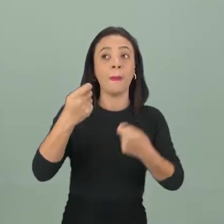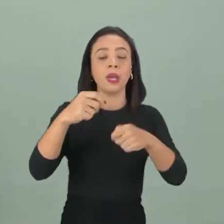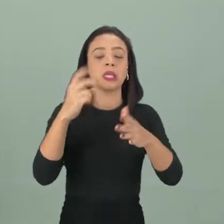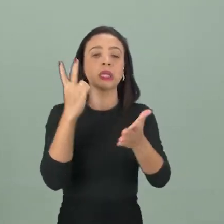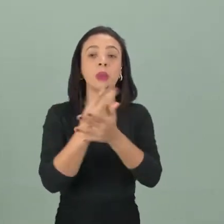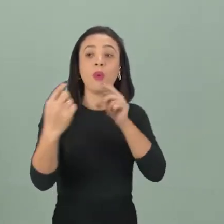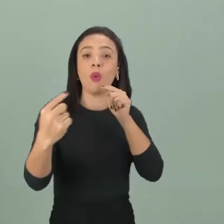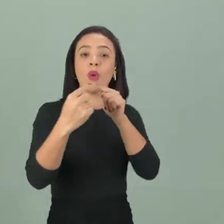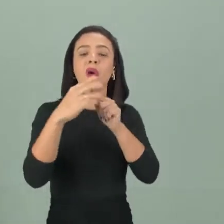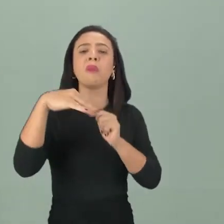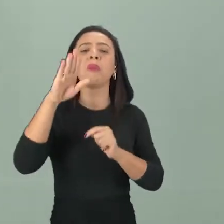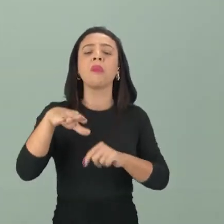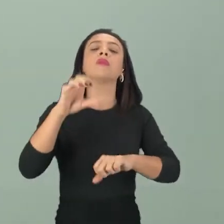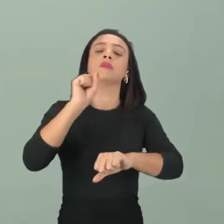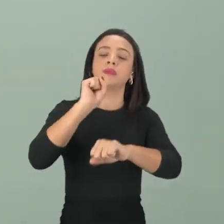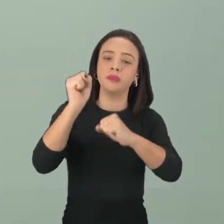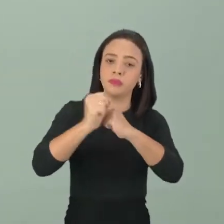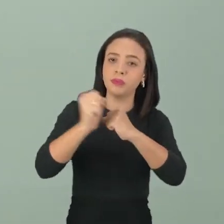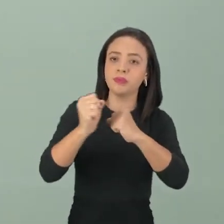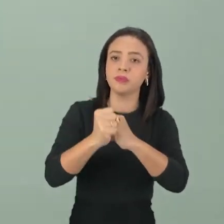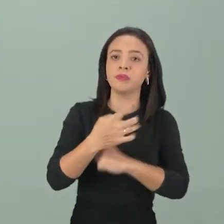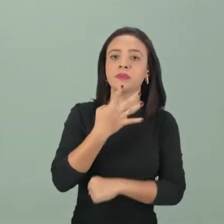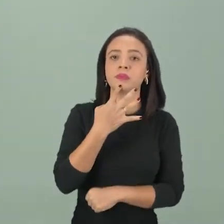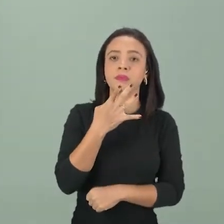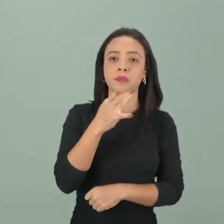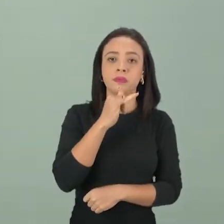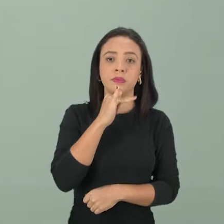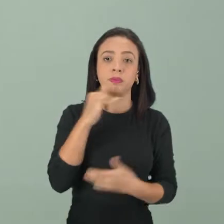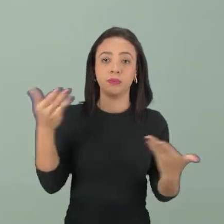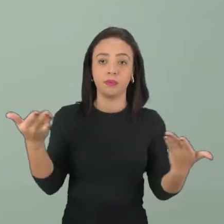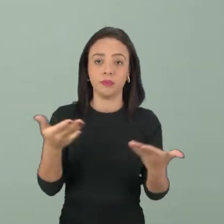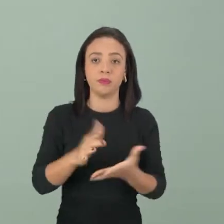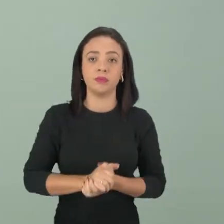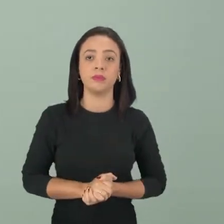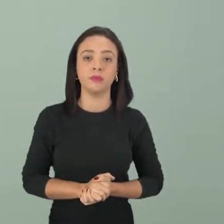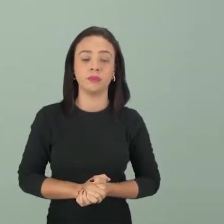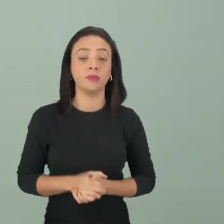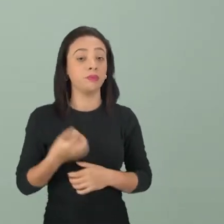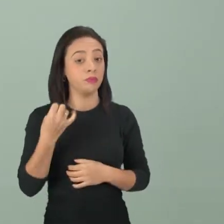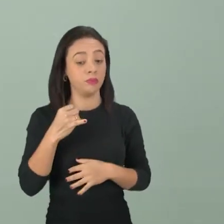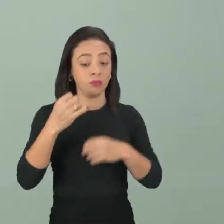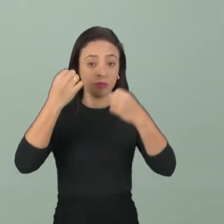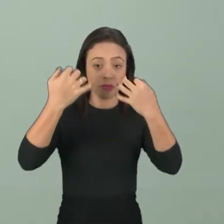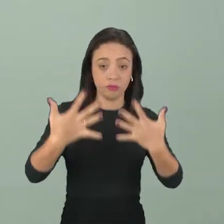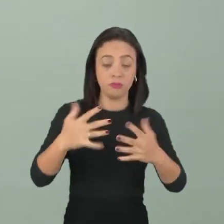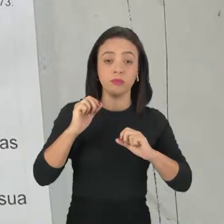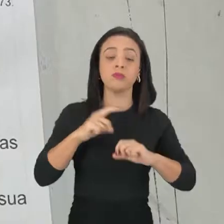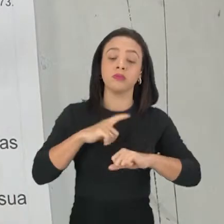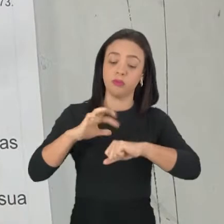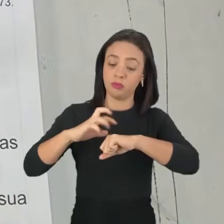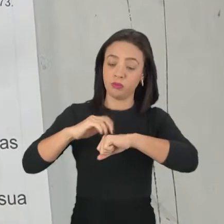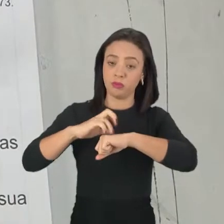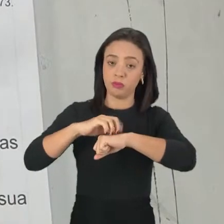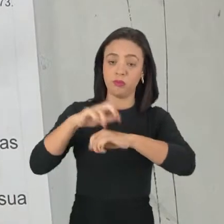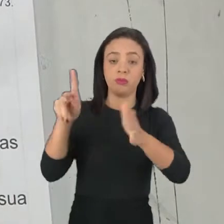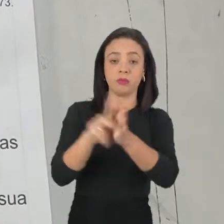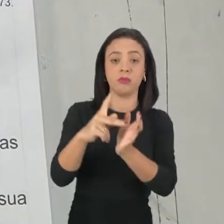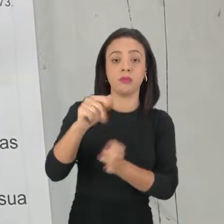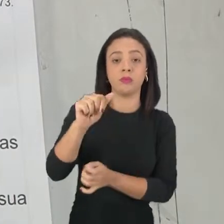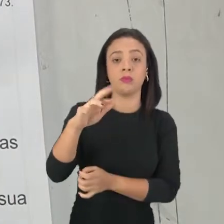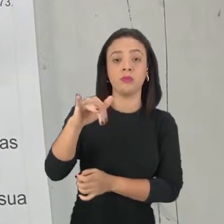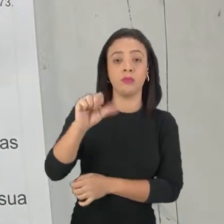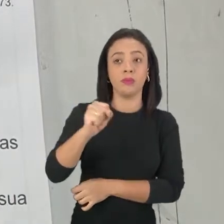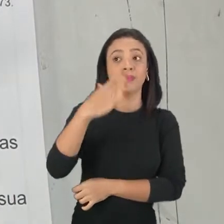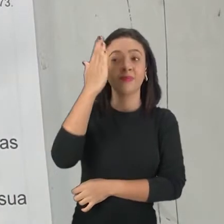refere vamos dar o primeiro exemplo você entender melhor isso quando ele fala que era uma aranha de Paris que